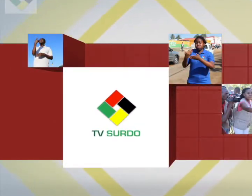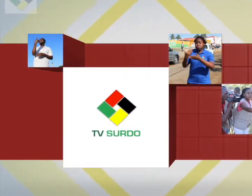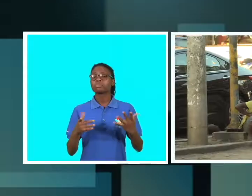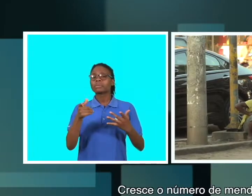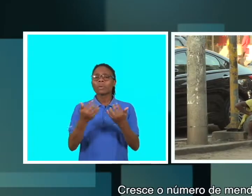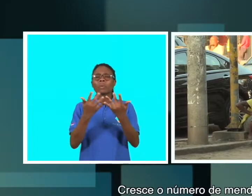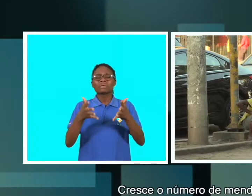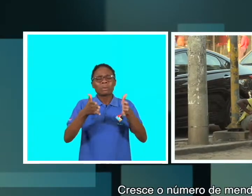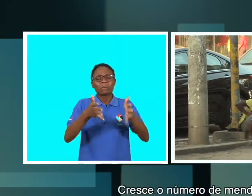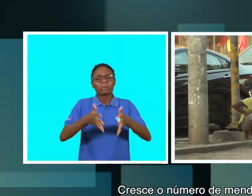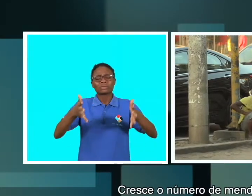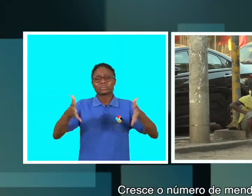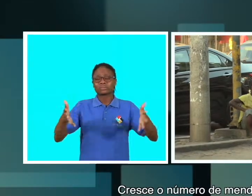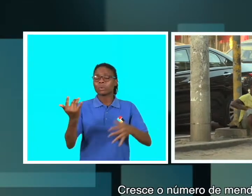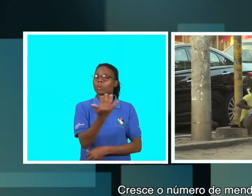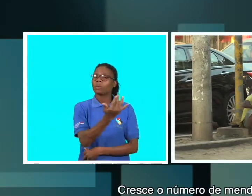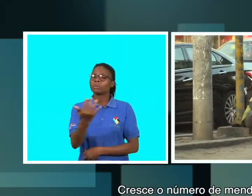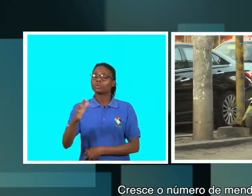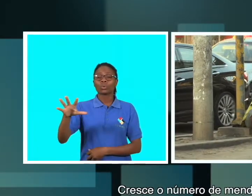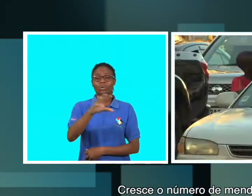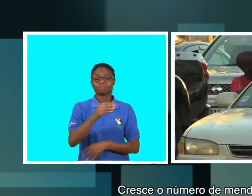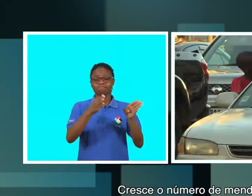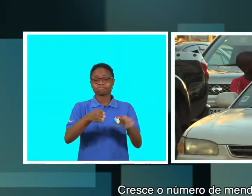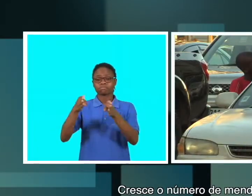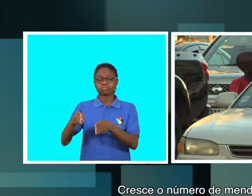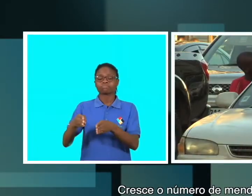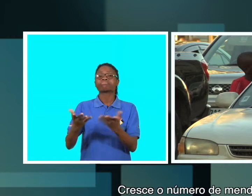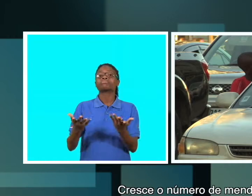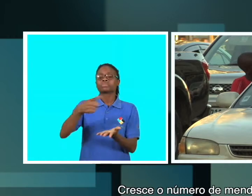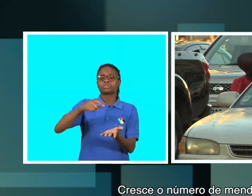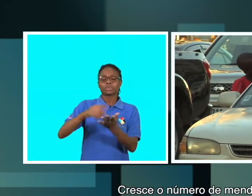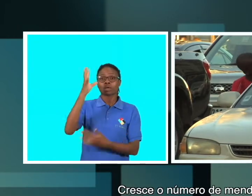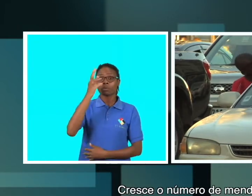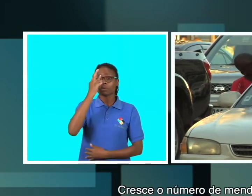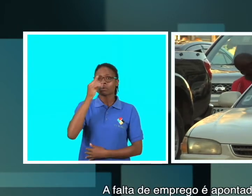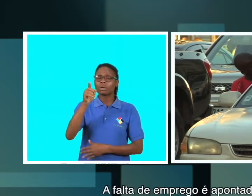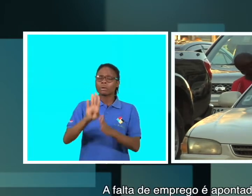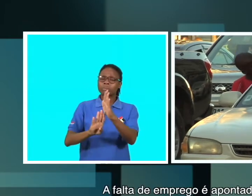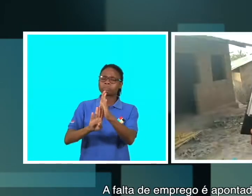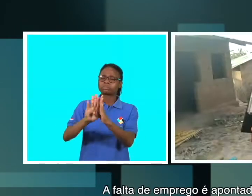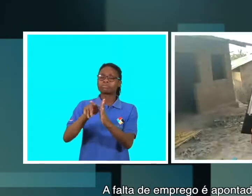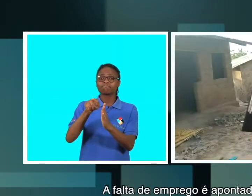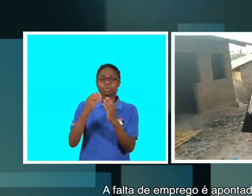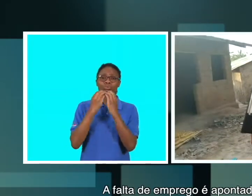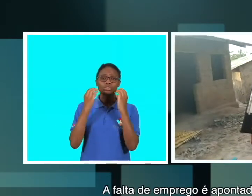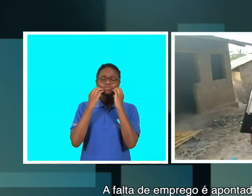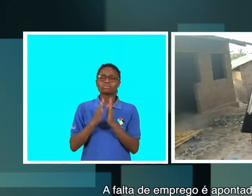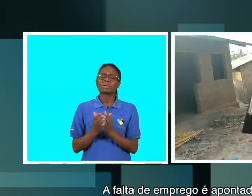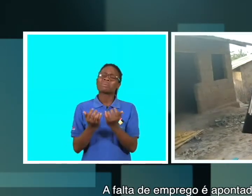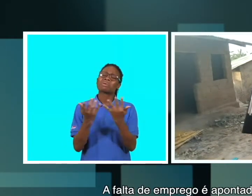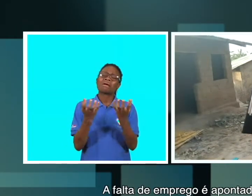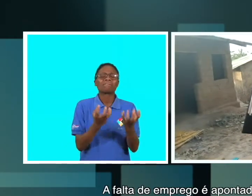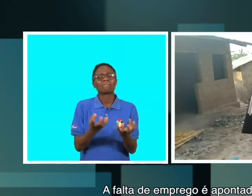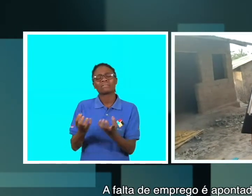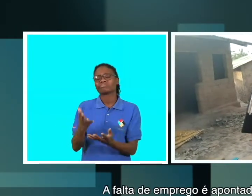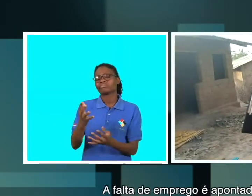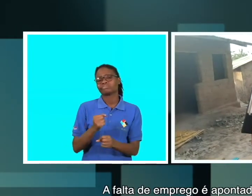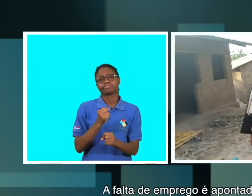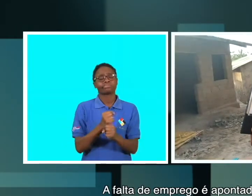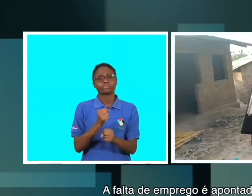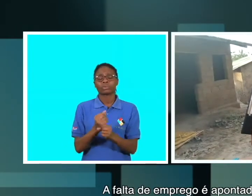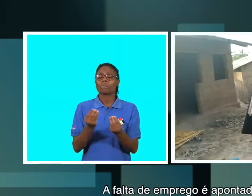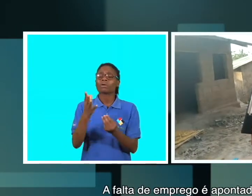Esse o número de mendigos na cidade de Nampula, no norte de Moçambique. A falta de emprego é apontada como a